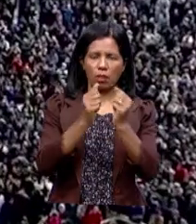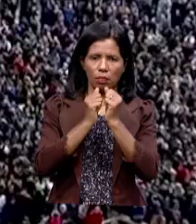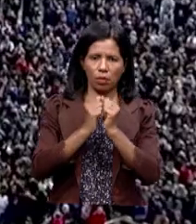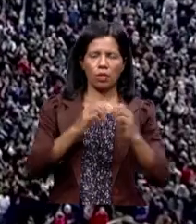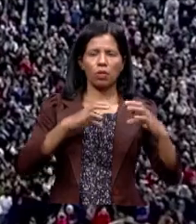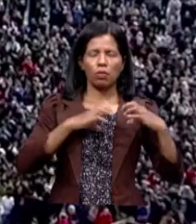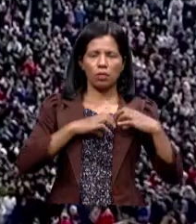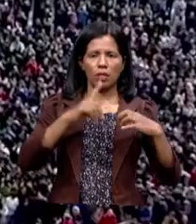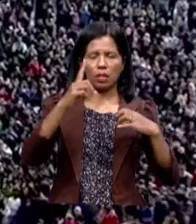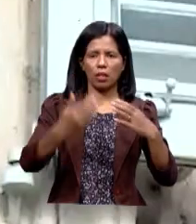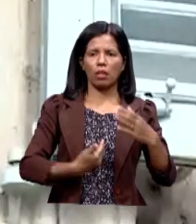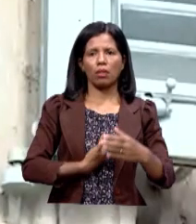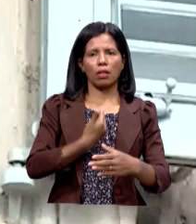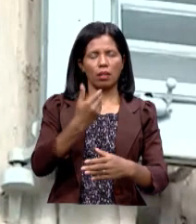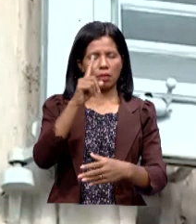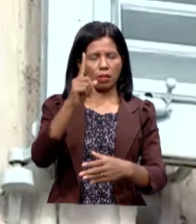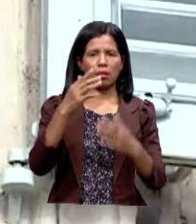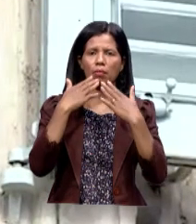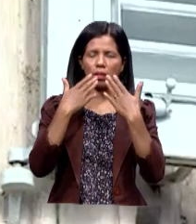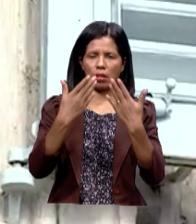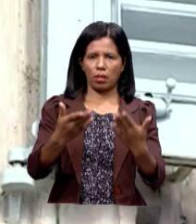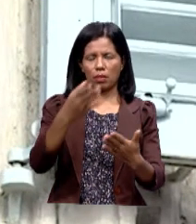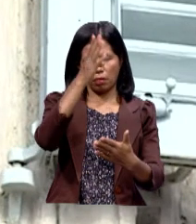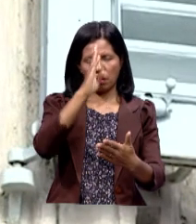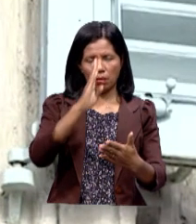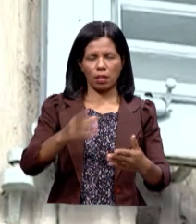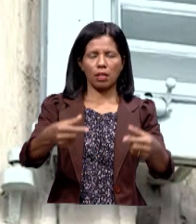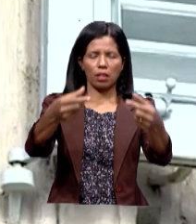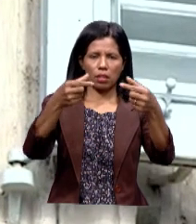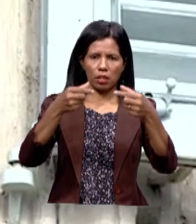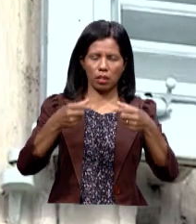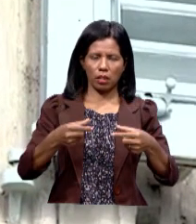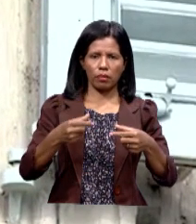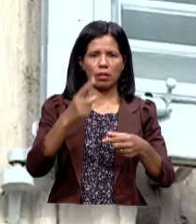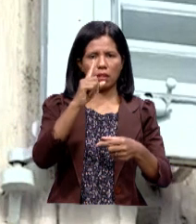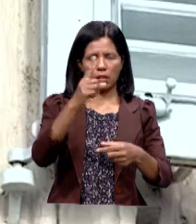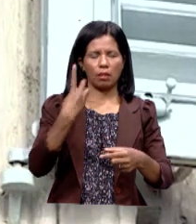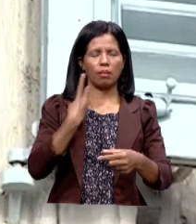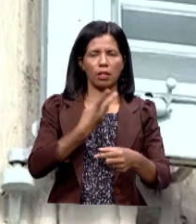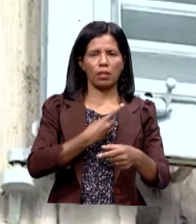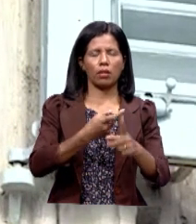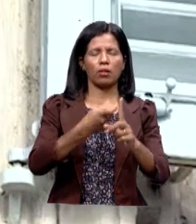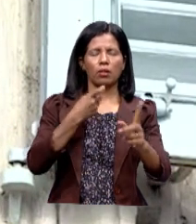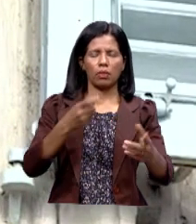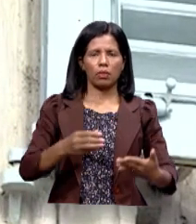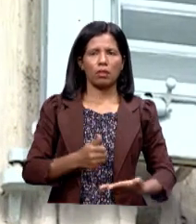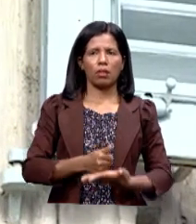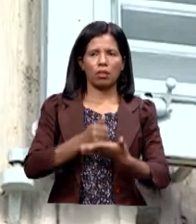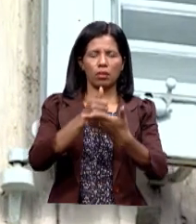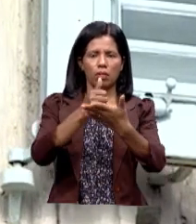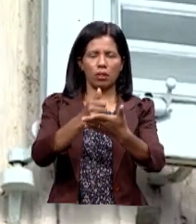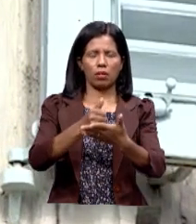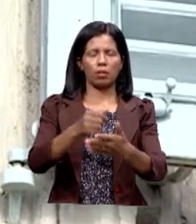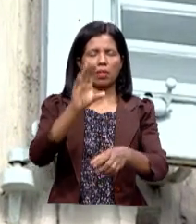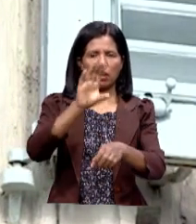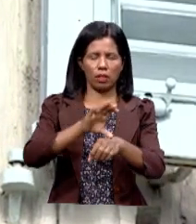no clamarida, agradece ba maromak ba presente ida ba ita, husi servidor evangelho no ba